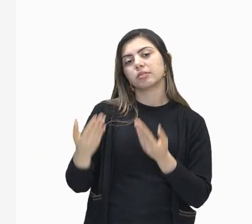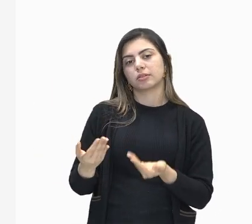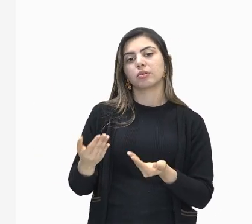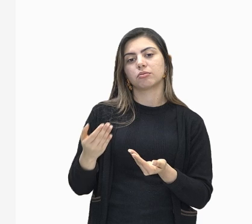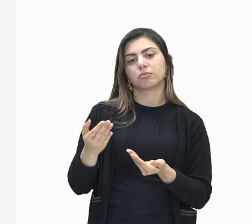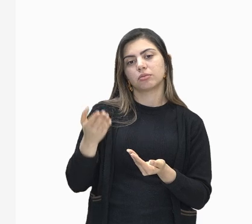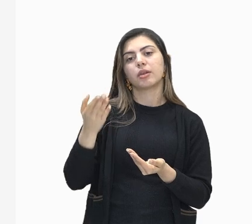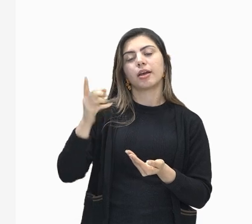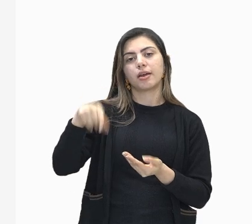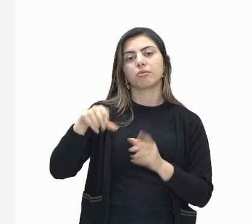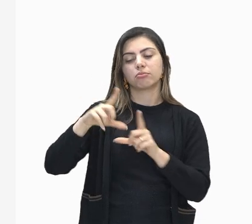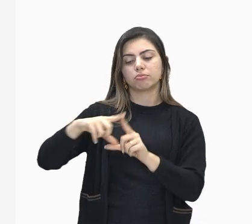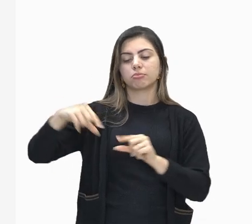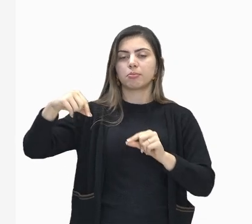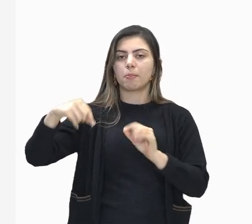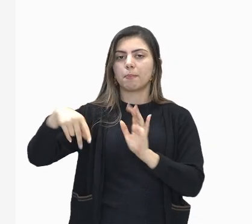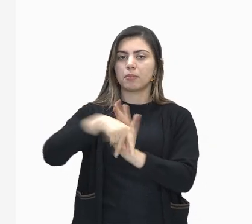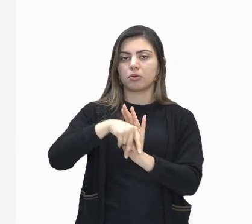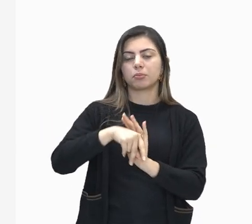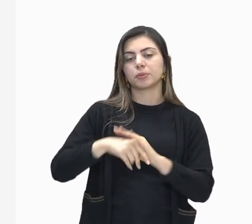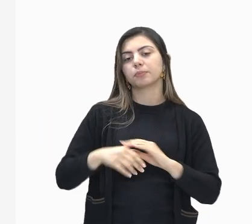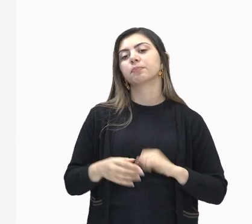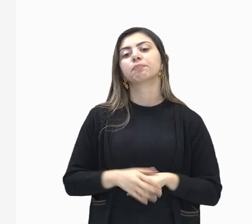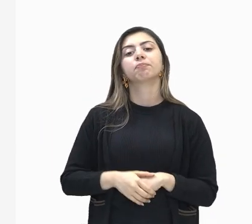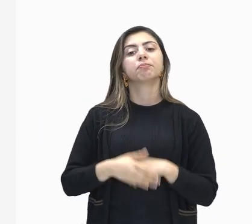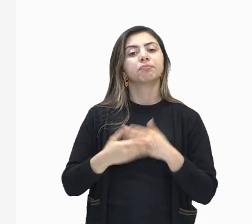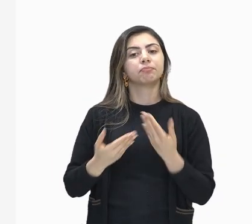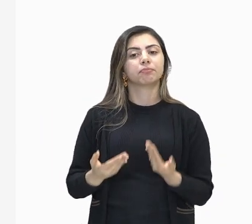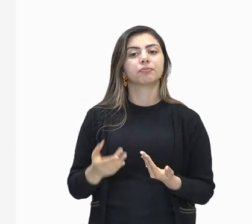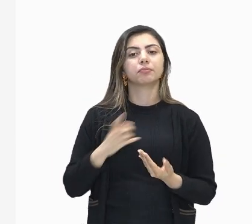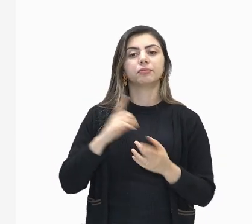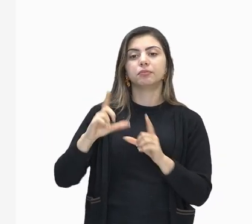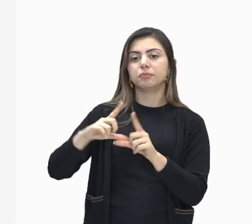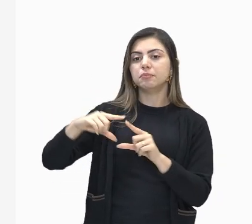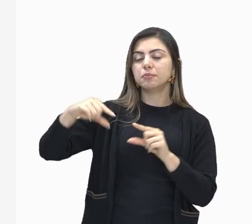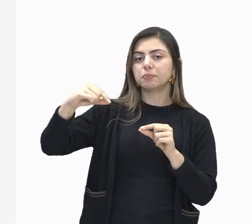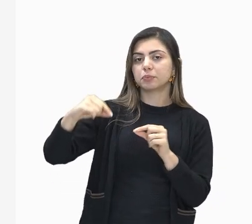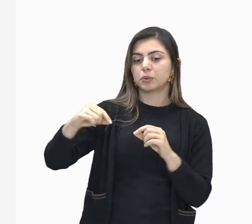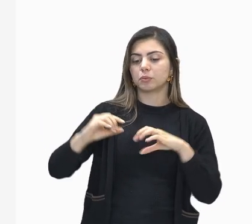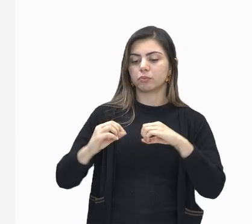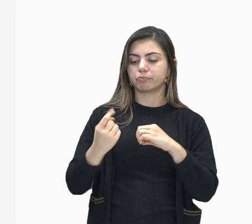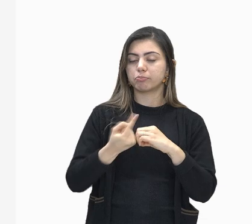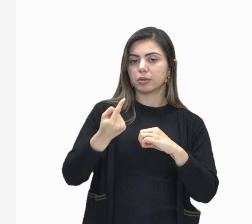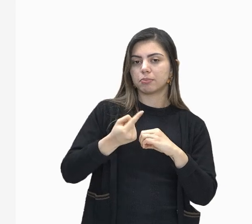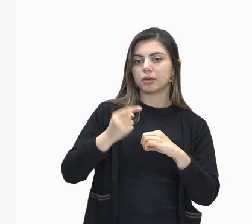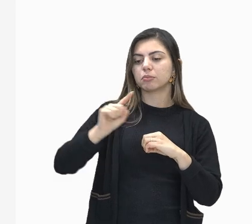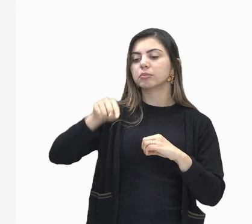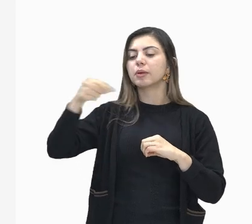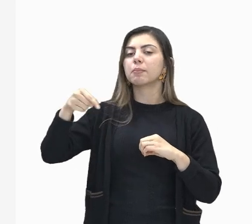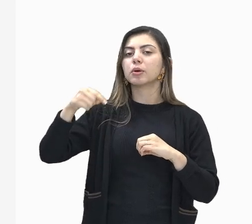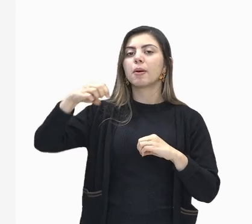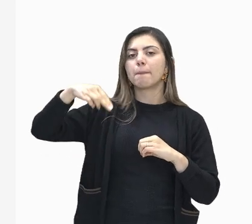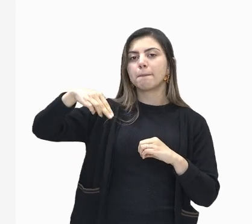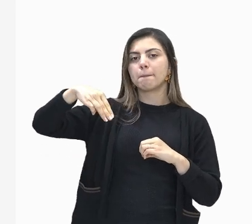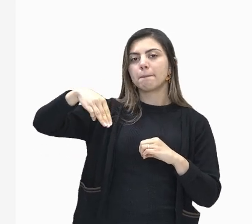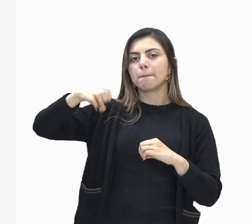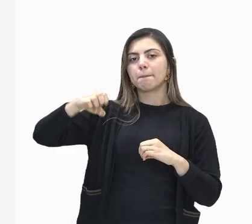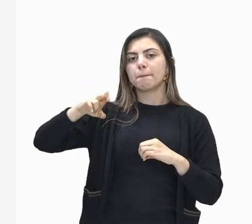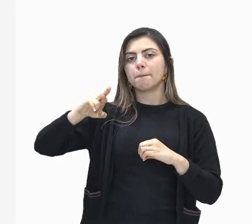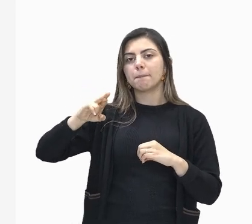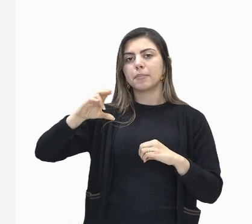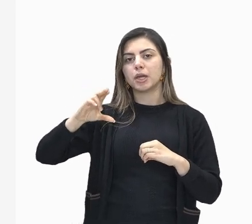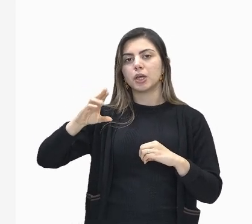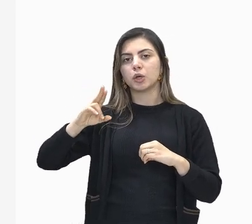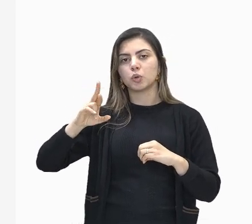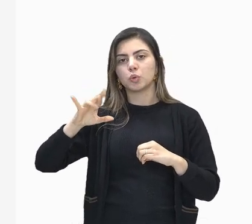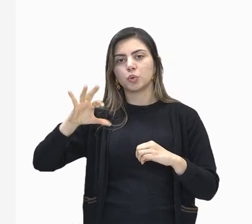um satélite natural da Terra. A Lua vinha primeiro, depois vinha Mercúrio, seguido de